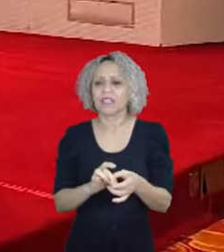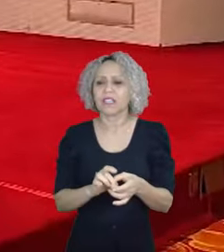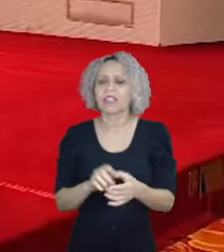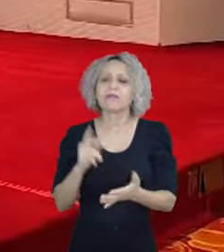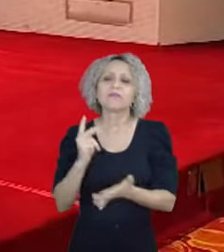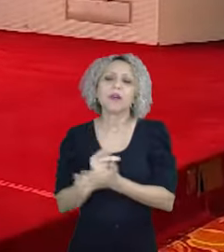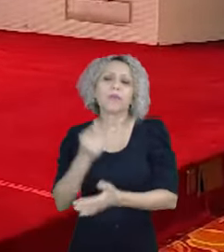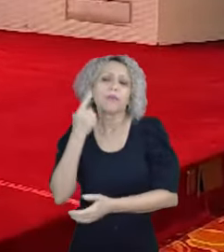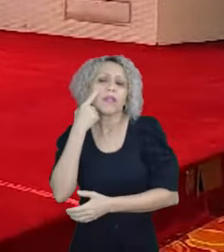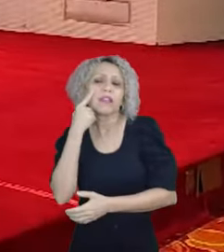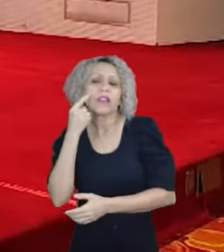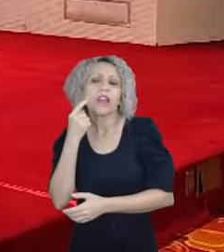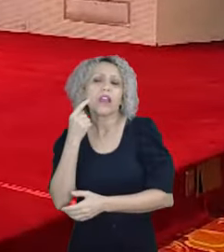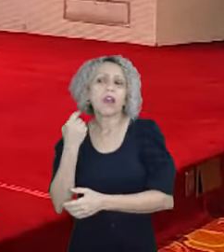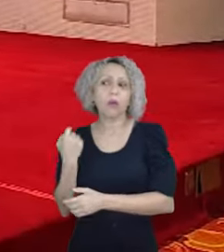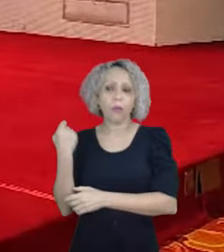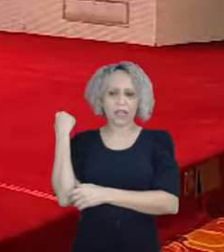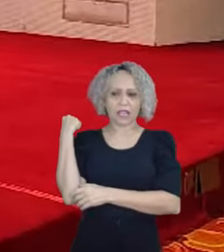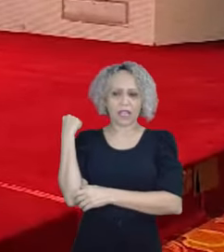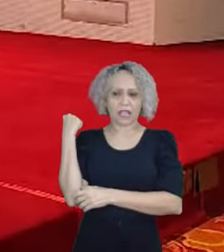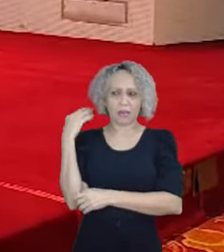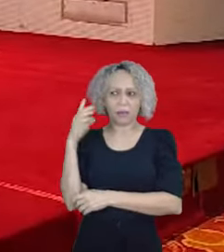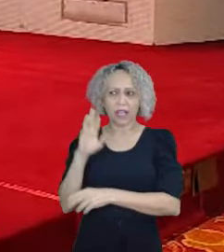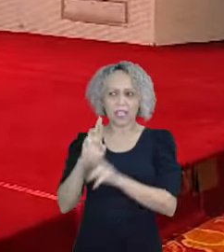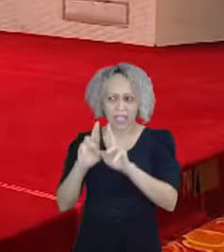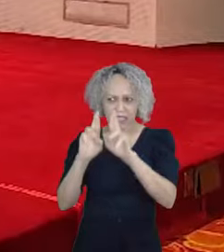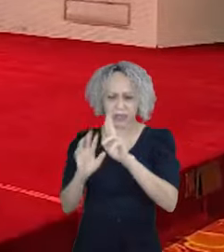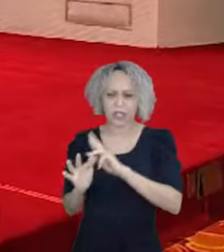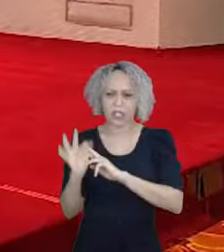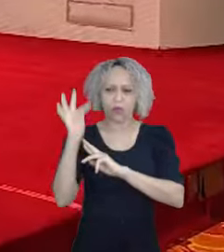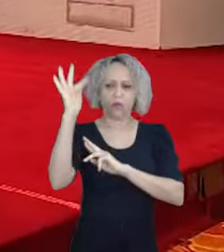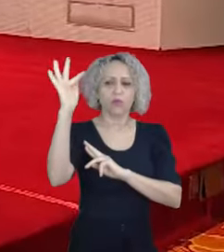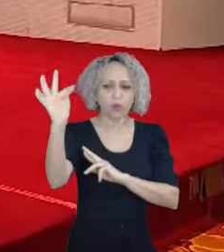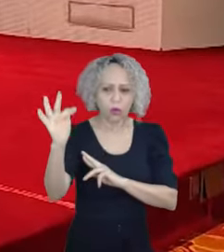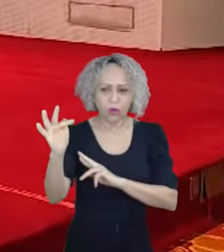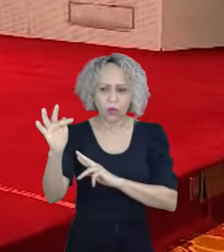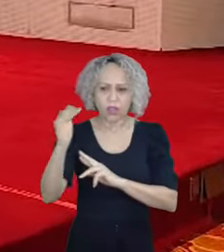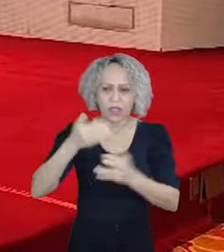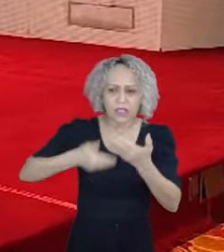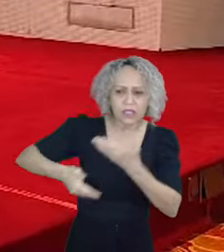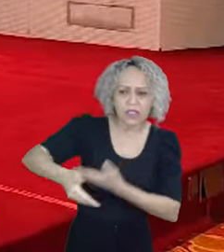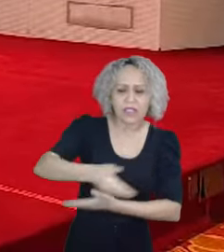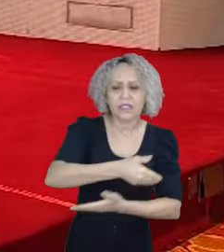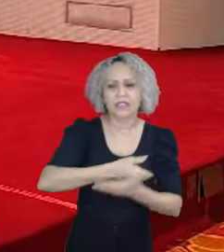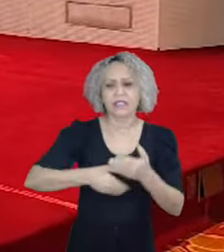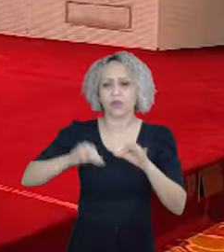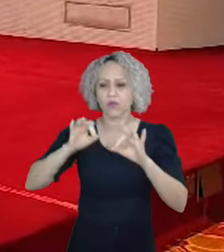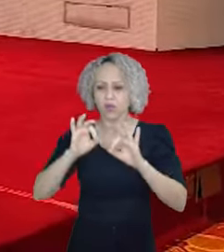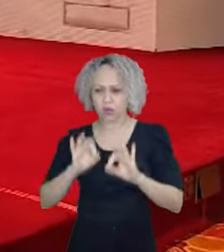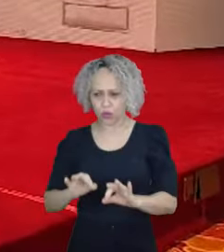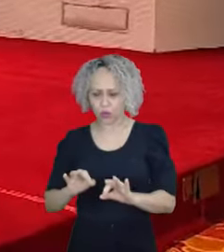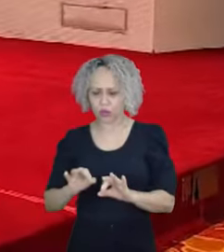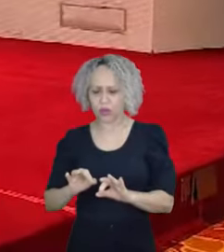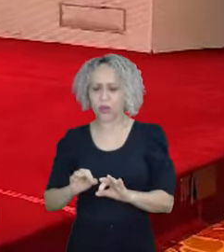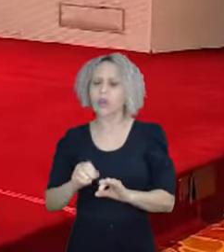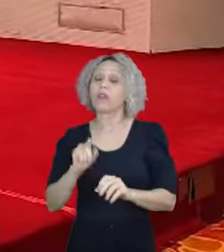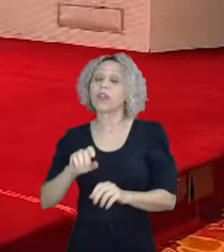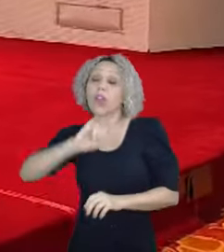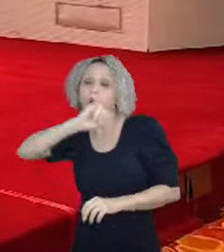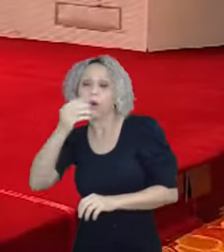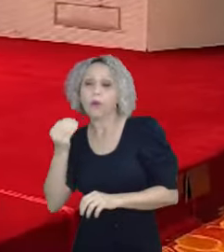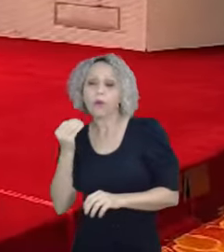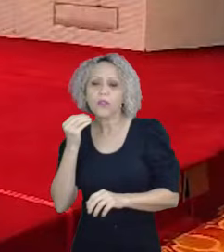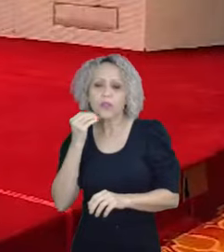olhamos com esperança para o futuro. A transição justa oferece uma janela para um modelo de